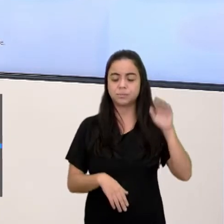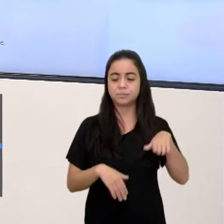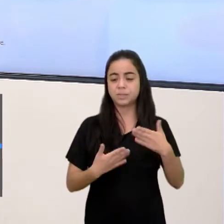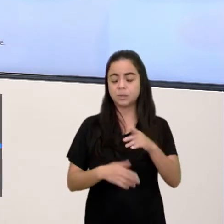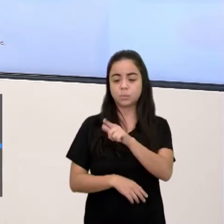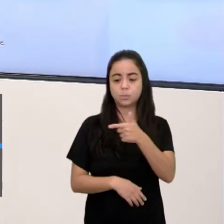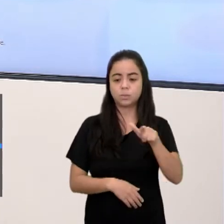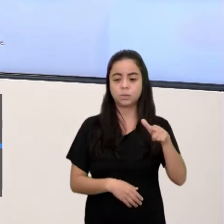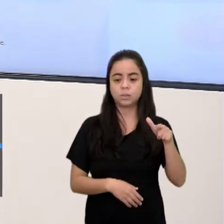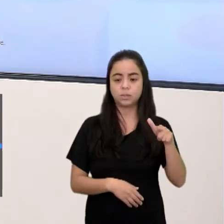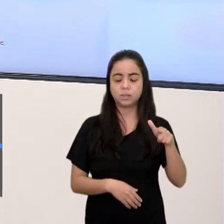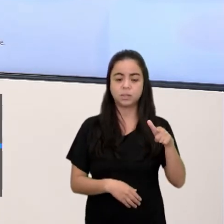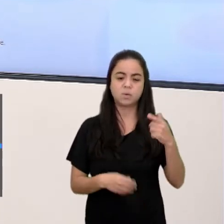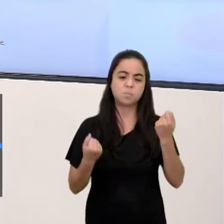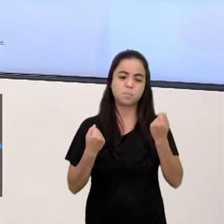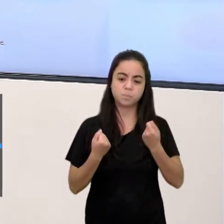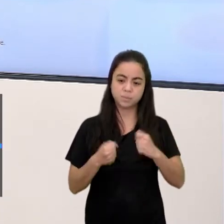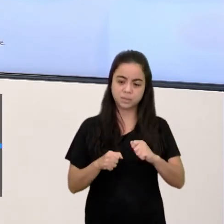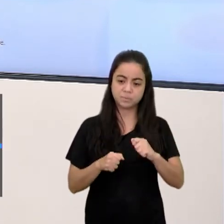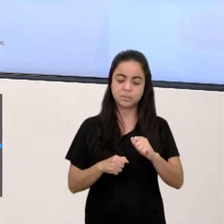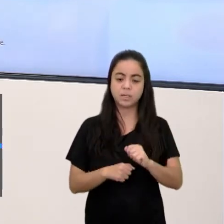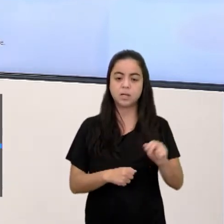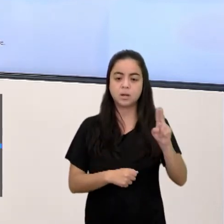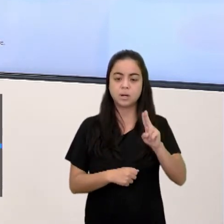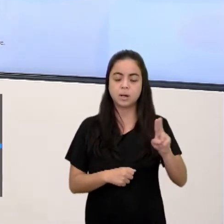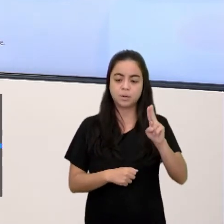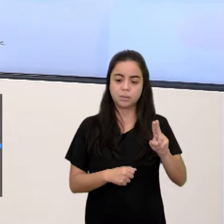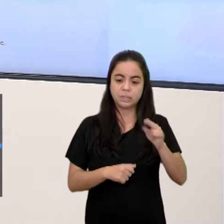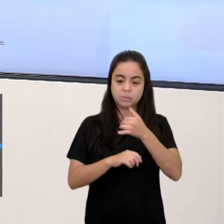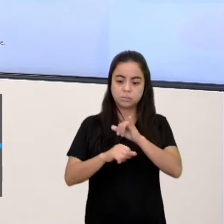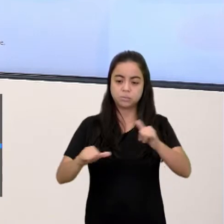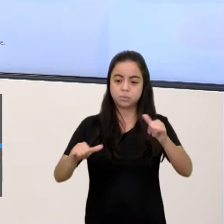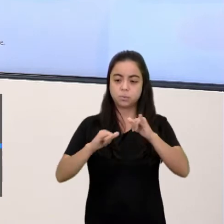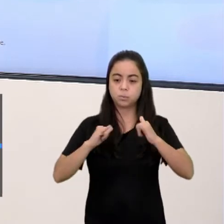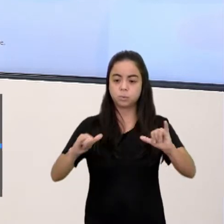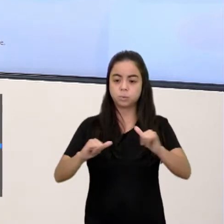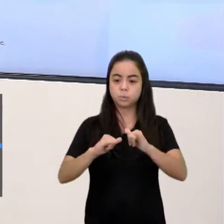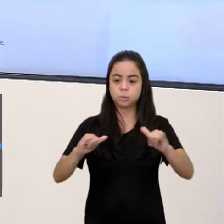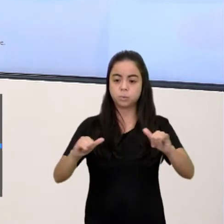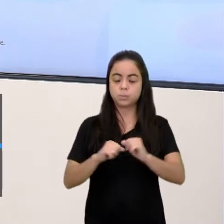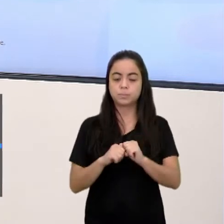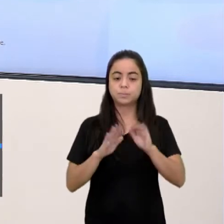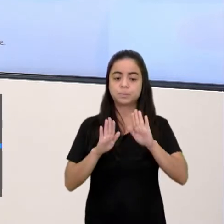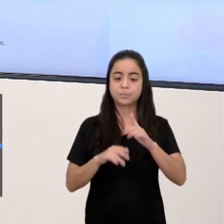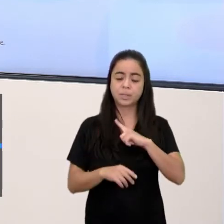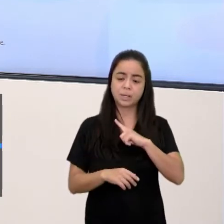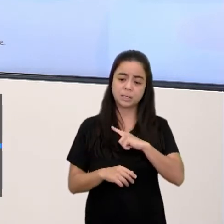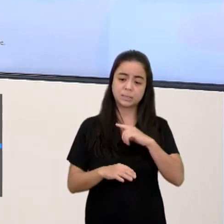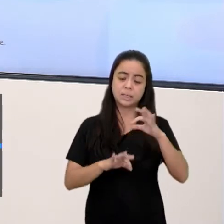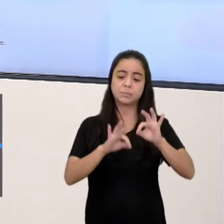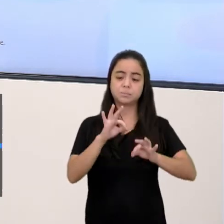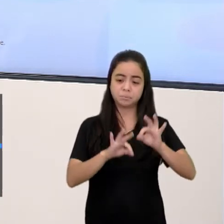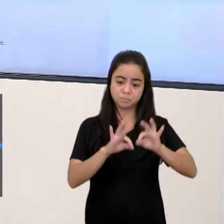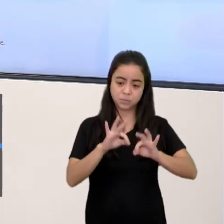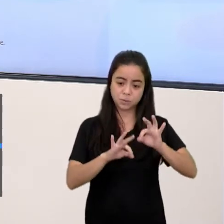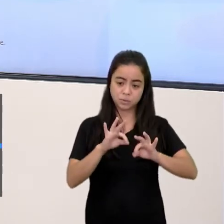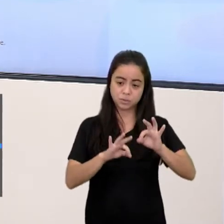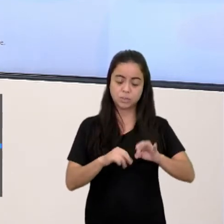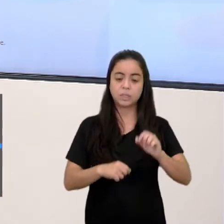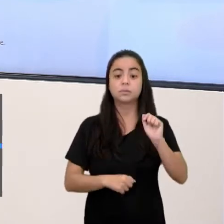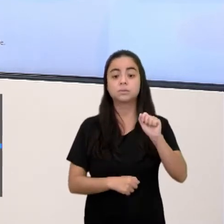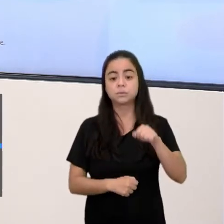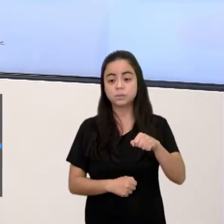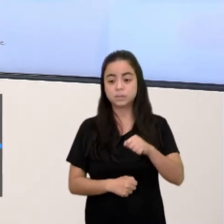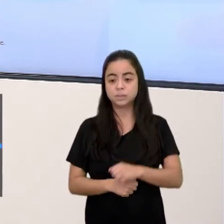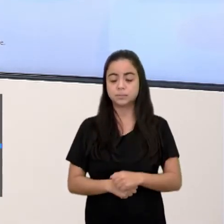tem potencialidade aí para esse calor chegar tão facilmente, embora haja projetos, né, para que isso aconteça. A gente viu aí